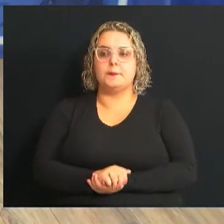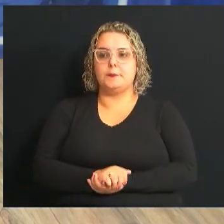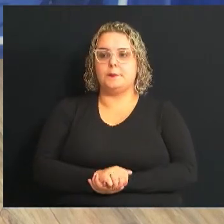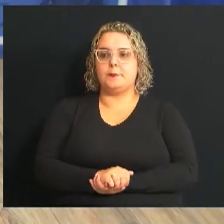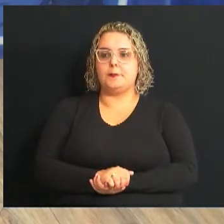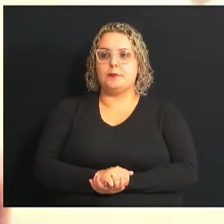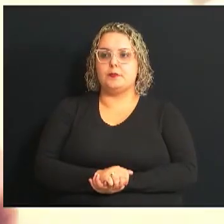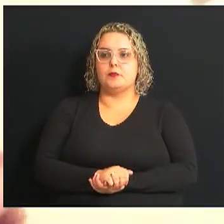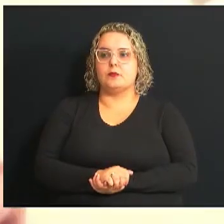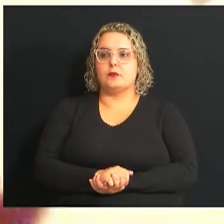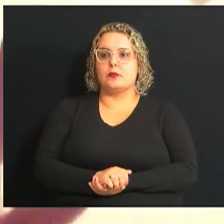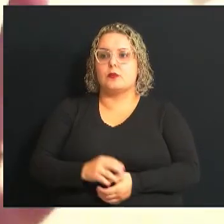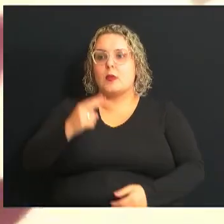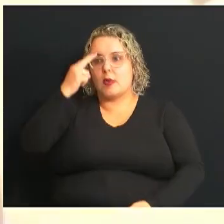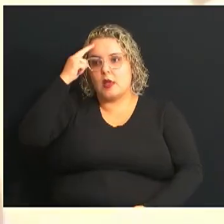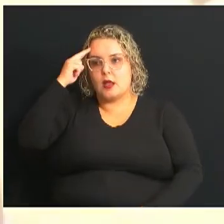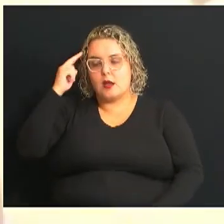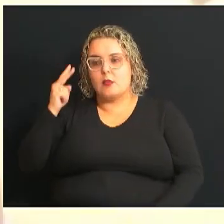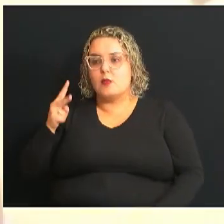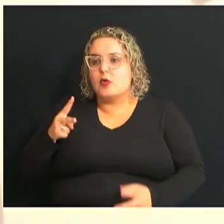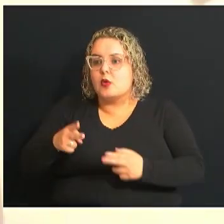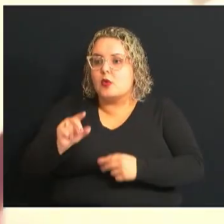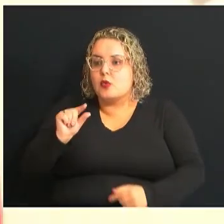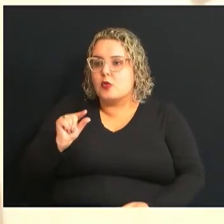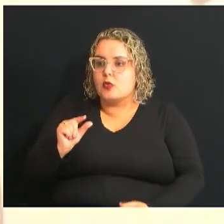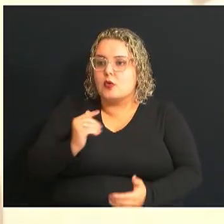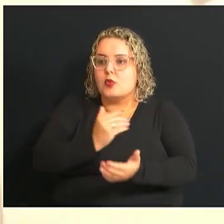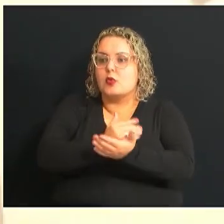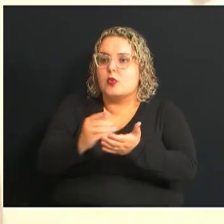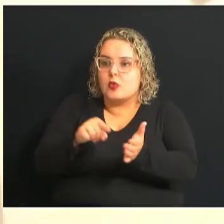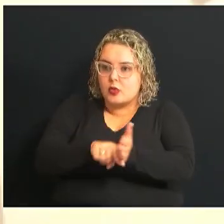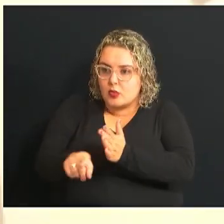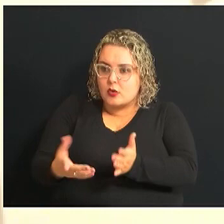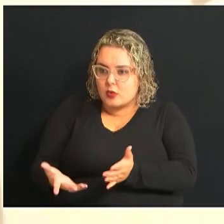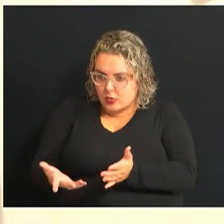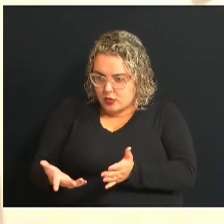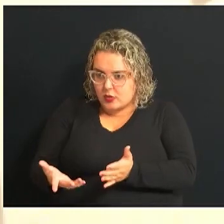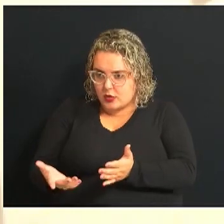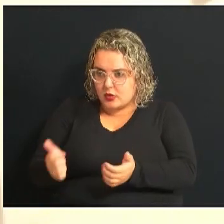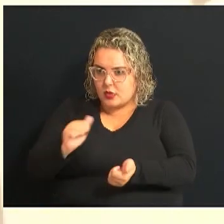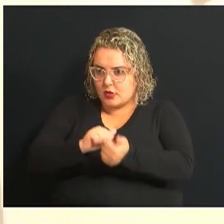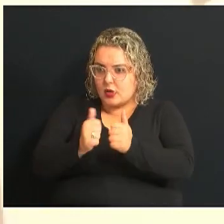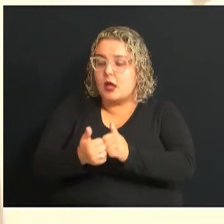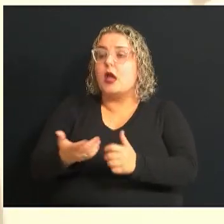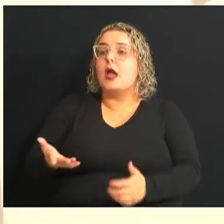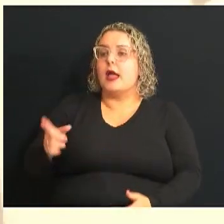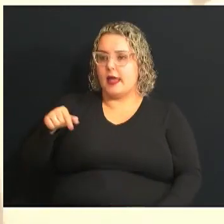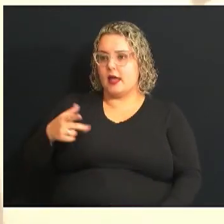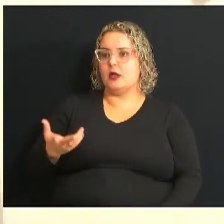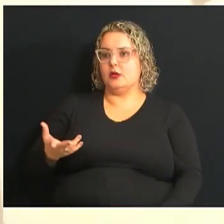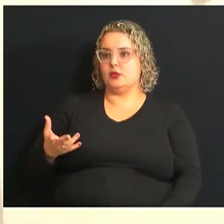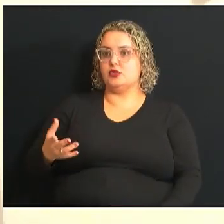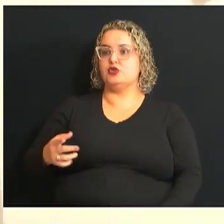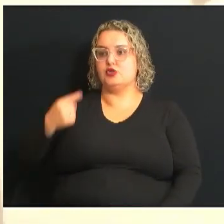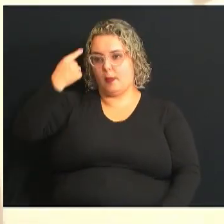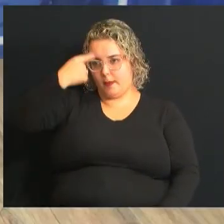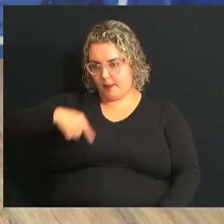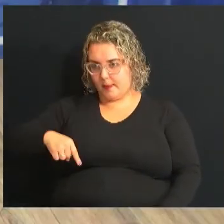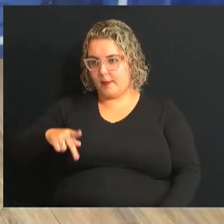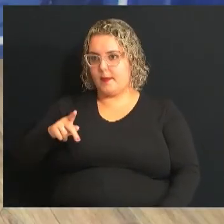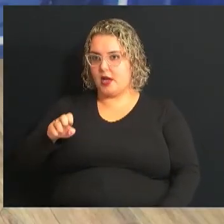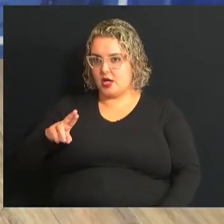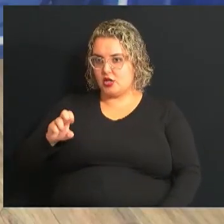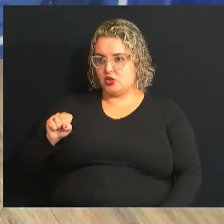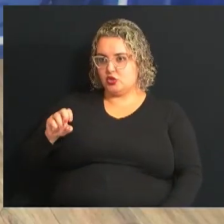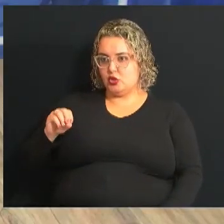Gabriel, desculpa, eu acho que cortou um pouco, eu só entendi o começo da sua pergunta, e você perguntou se eu tive que me adaptar, né? Sobre a questão de personalidade, ou se você